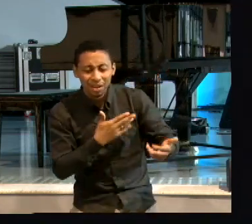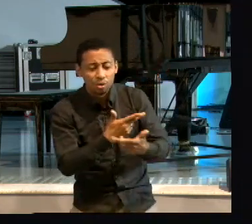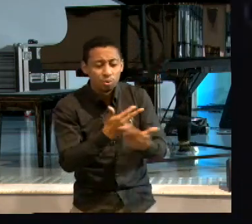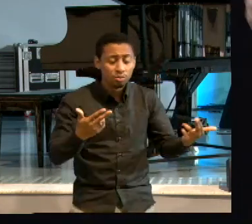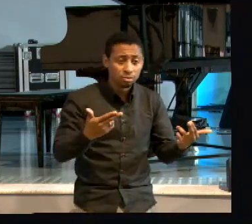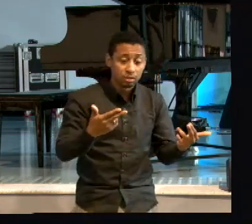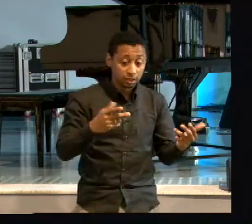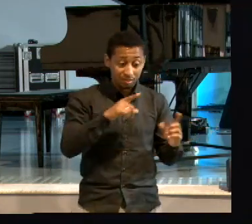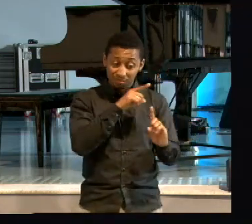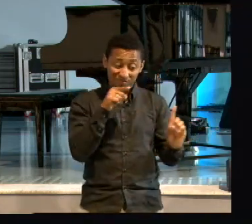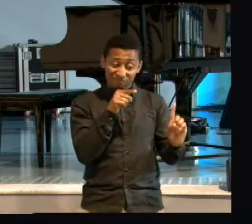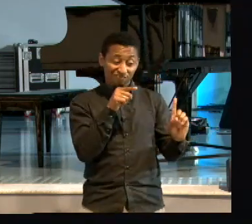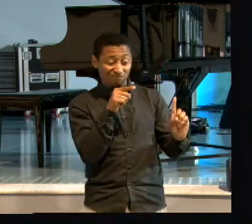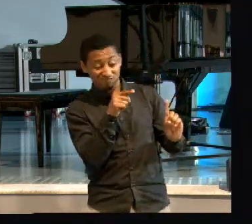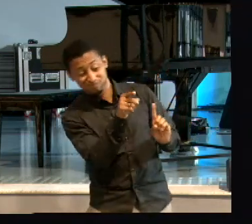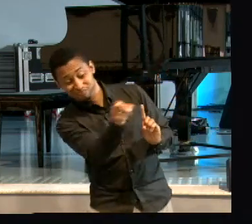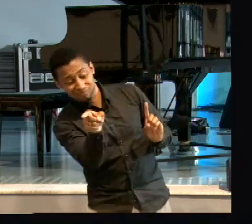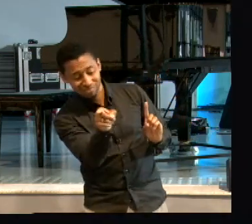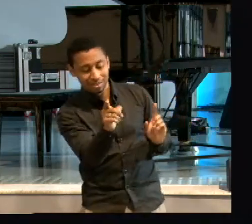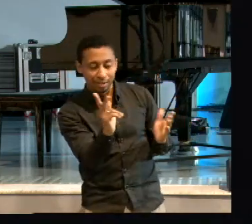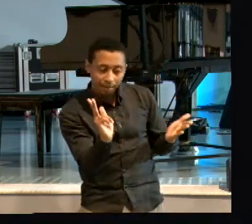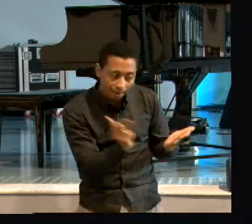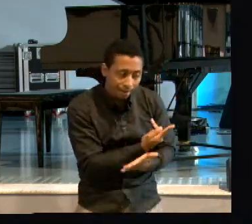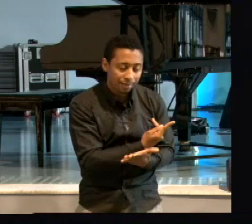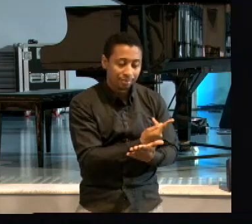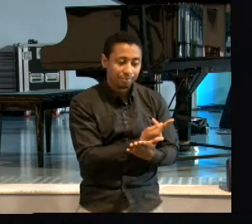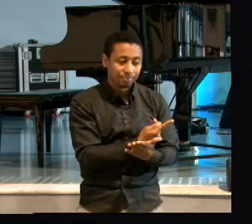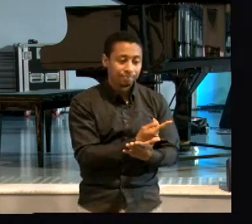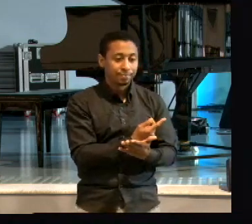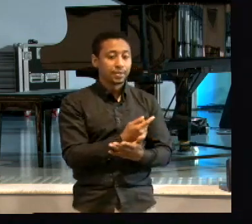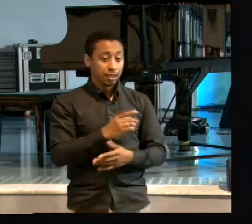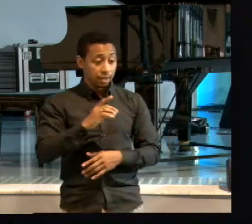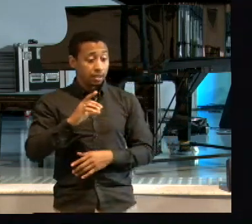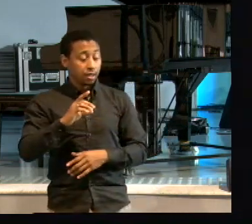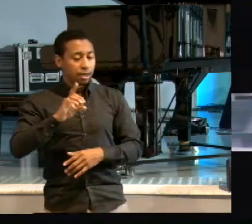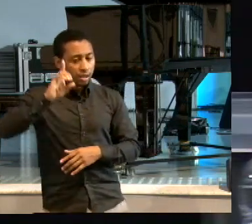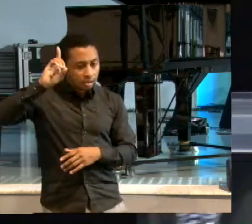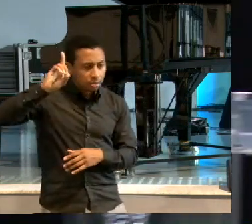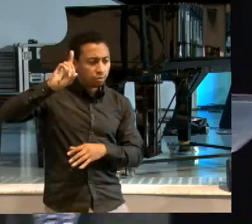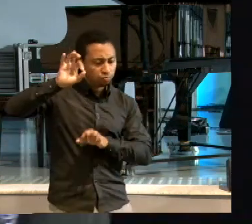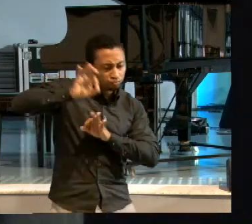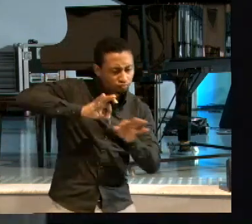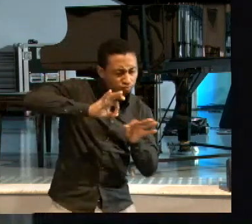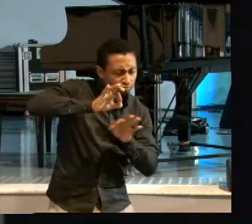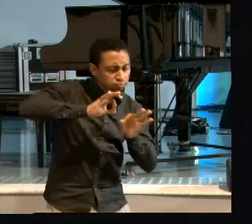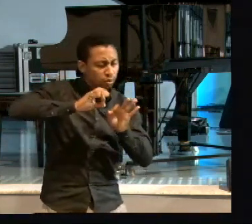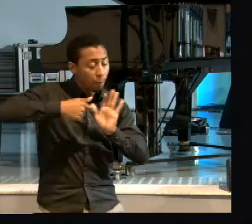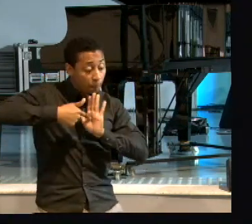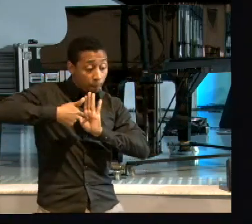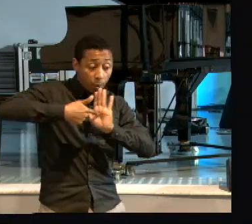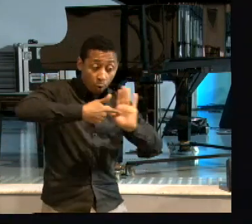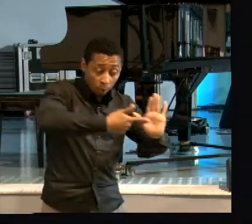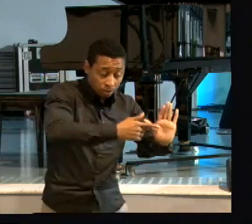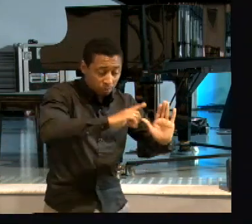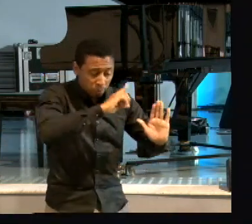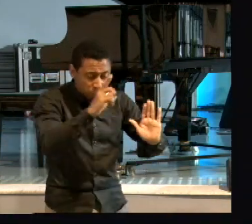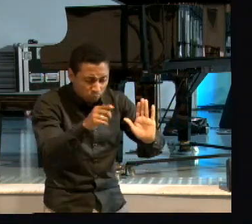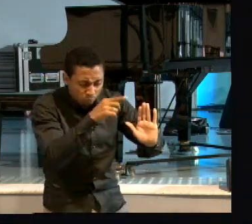Enquanto o vestido completo representa o propósito divino, a atitude de ser seletivo do lado de